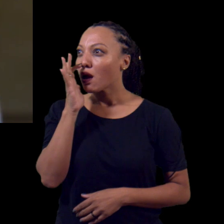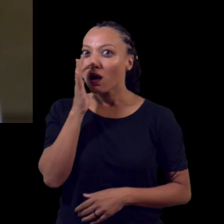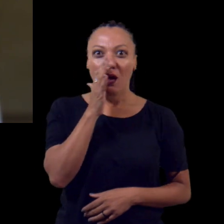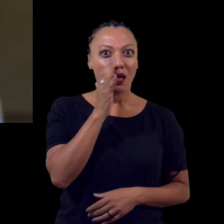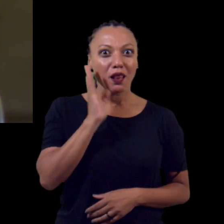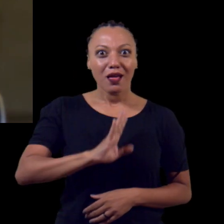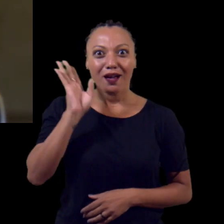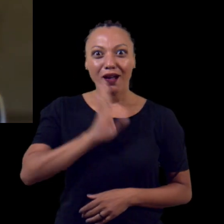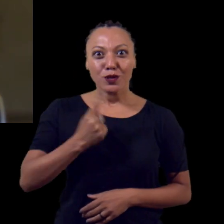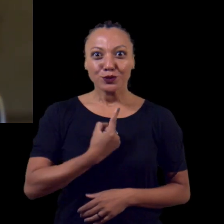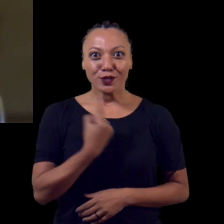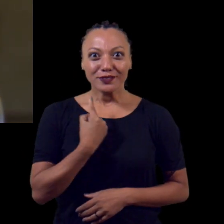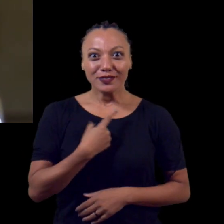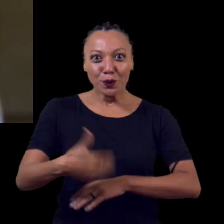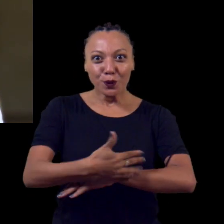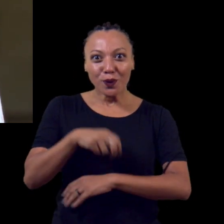rua, sozinho.